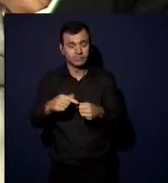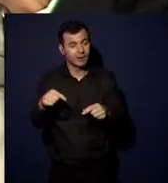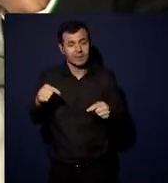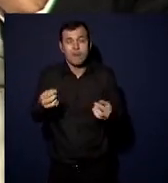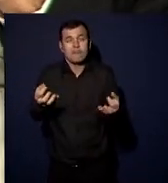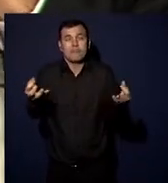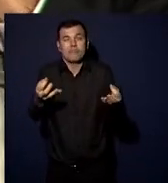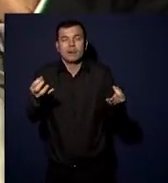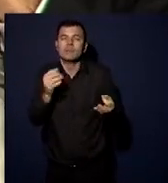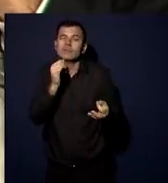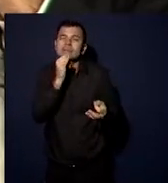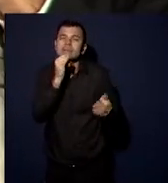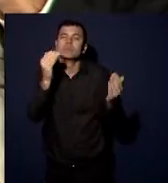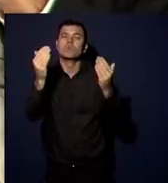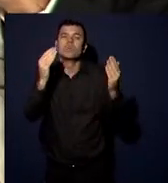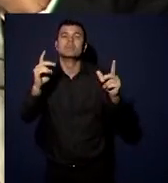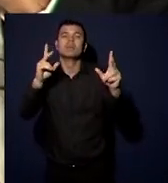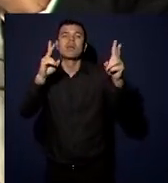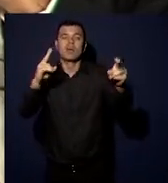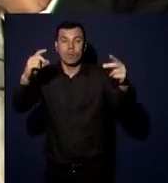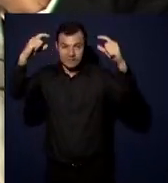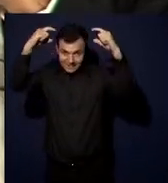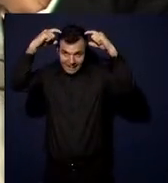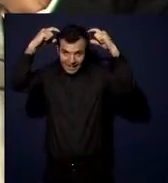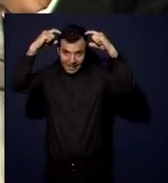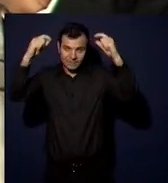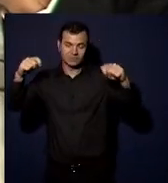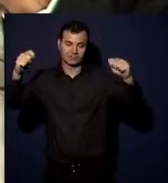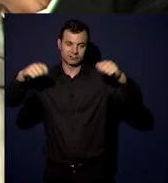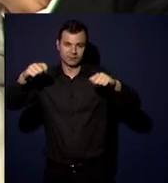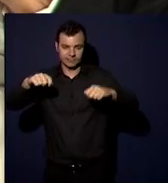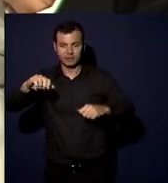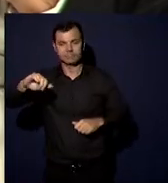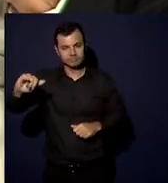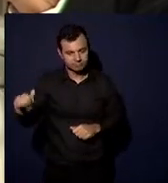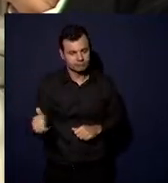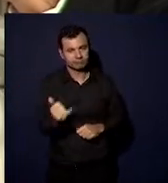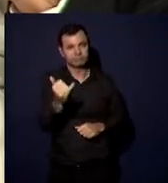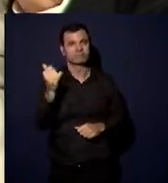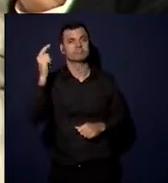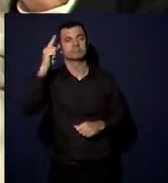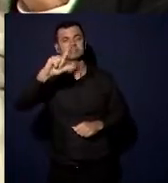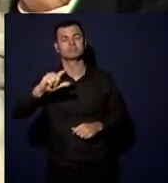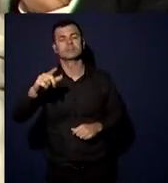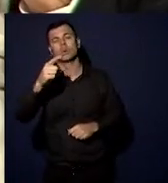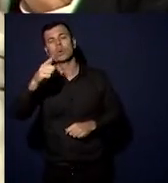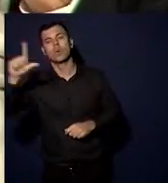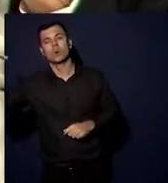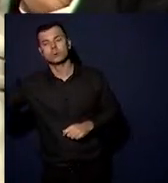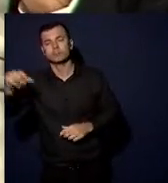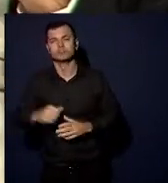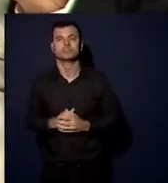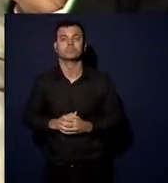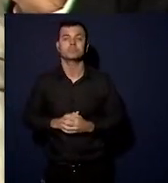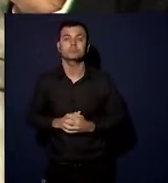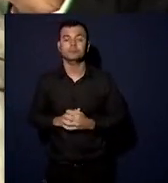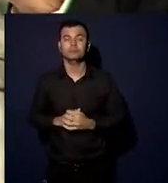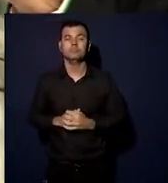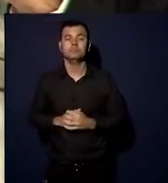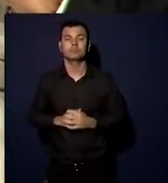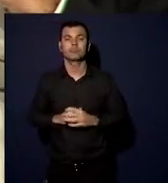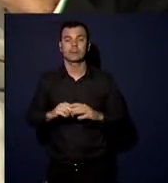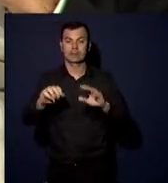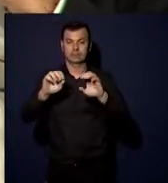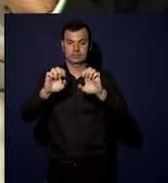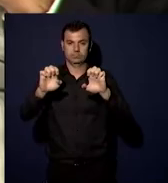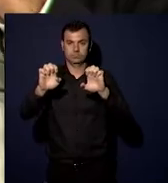do da energia renovável a gente pode aproveitar muito isso no campo da infraestrutura Nossa estratégia no